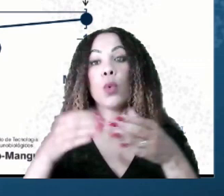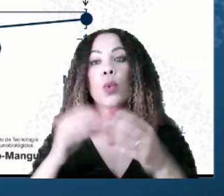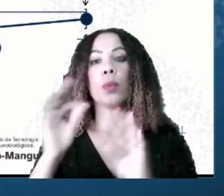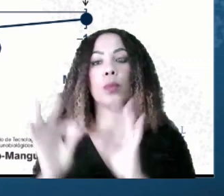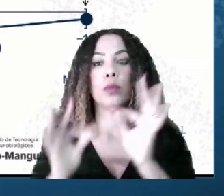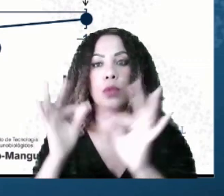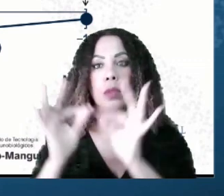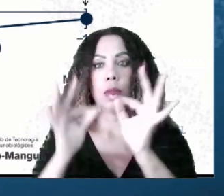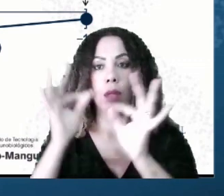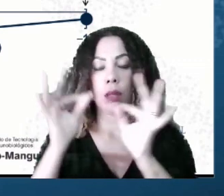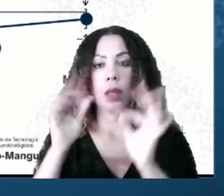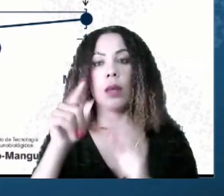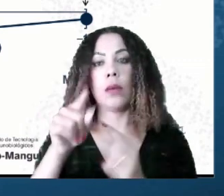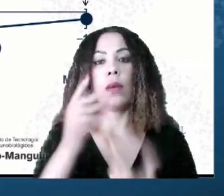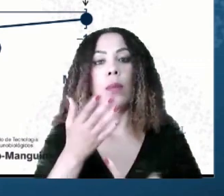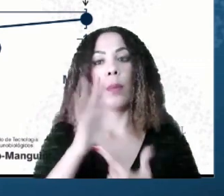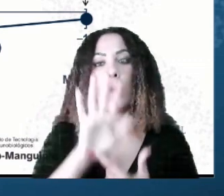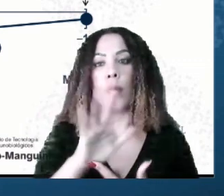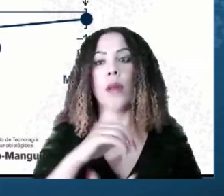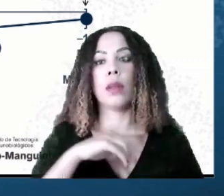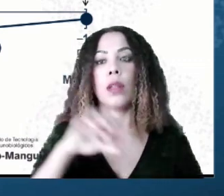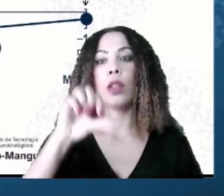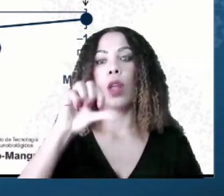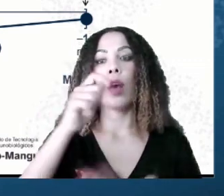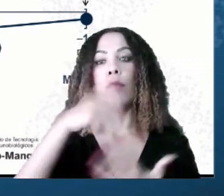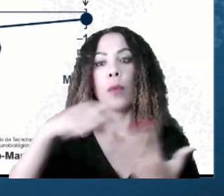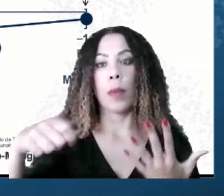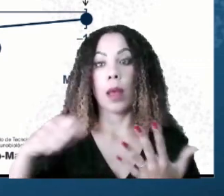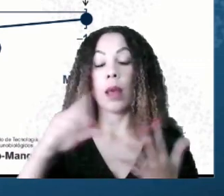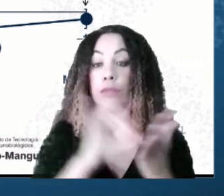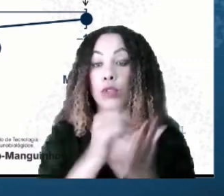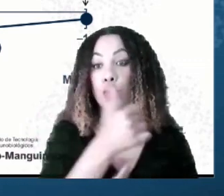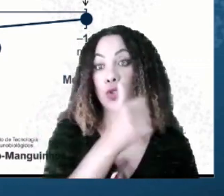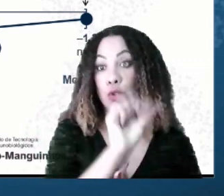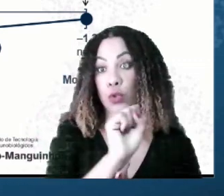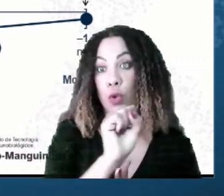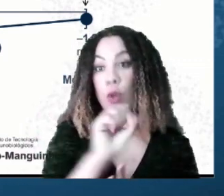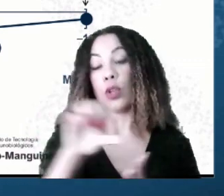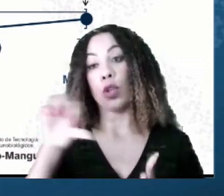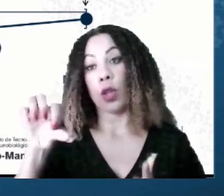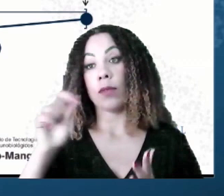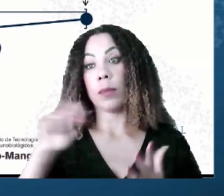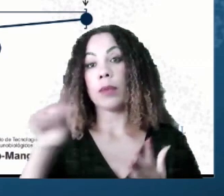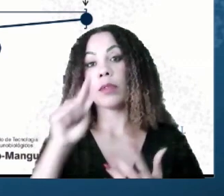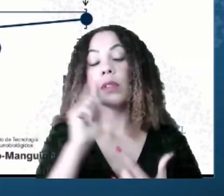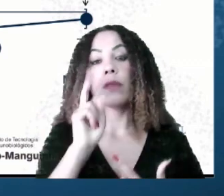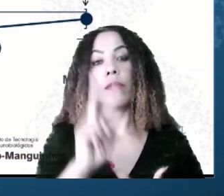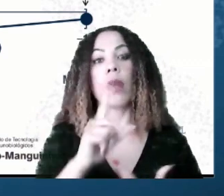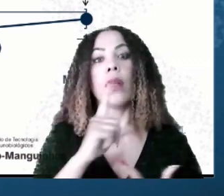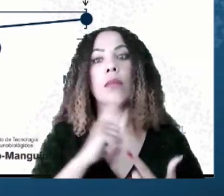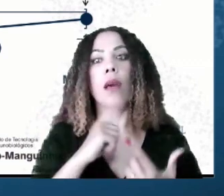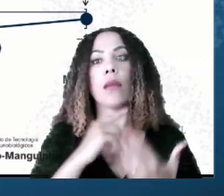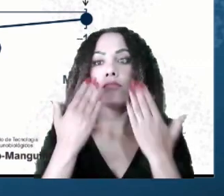tratamento, você mostra 9 meses e 18 meses, você vê que tem evidências que o tratamento